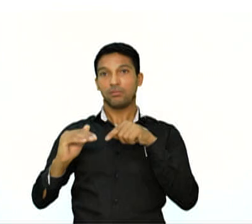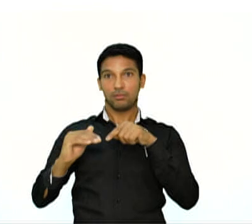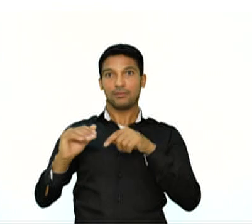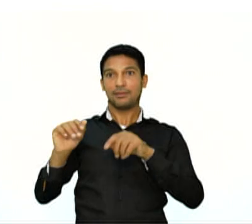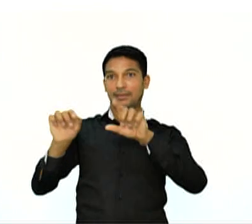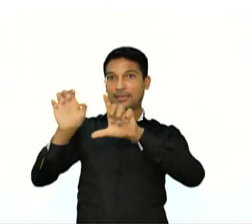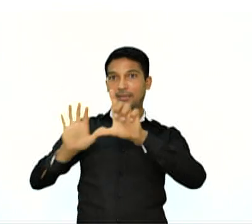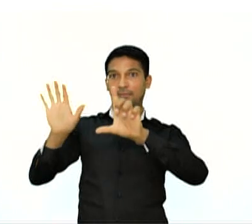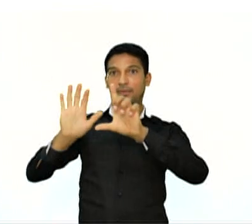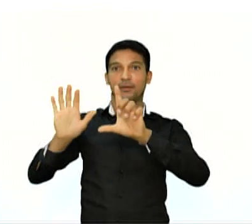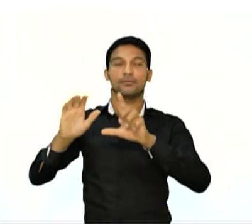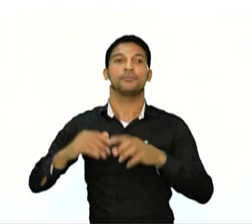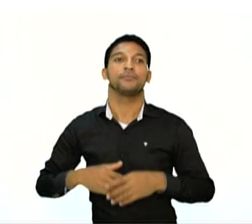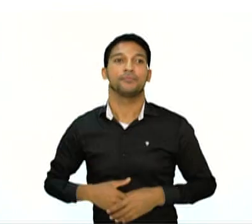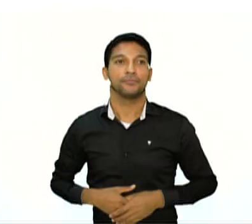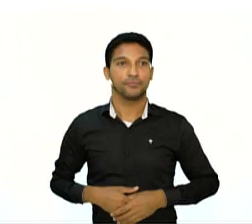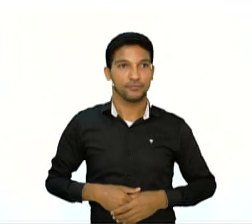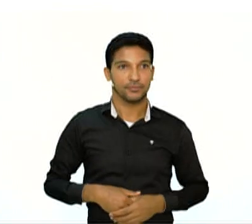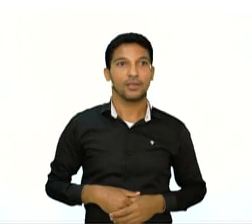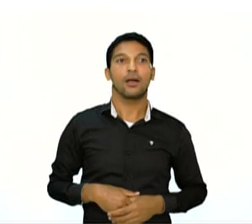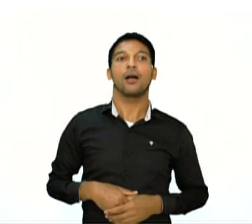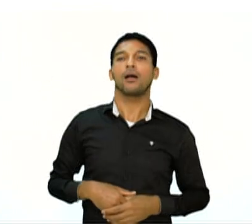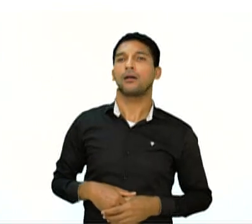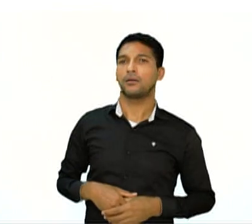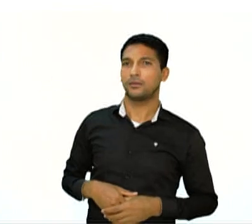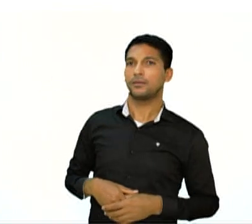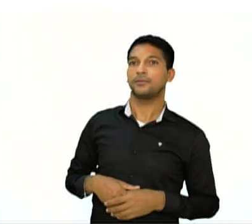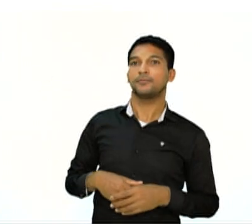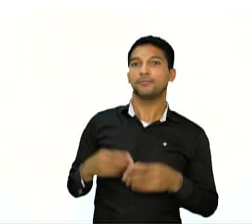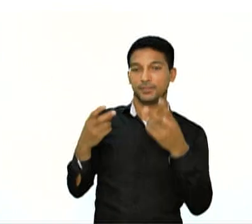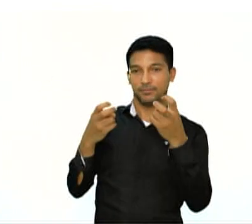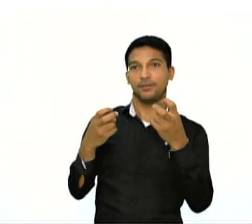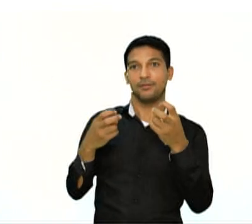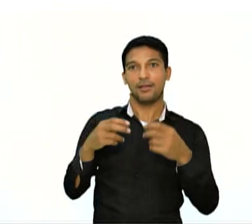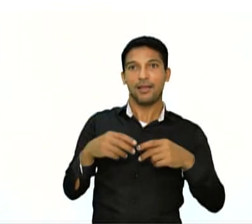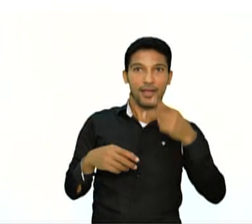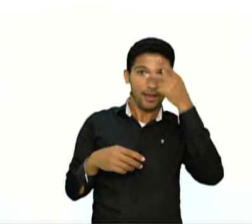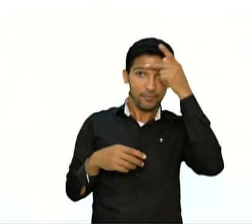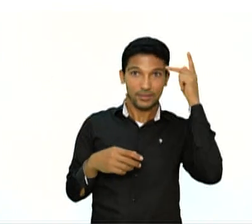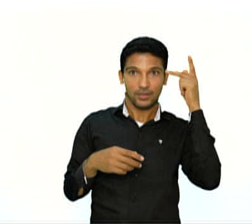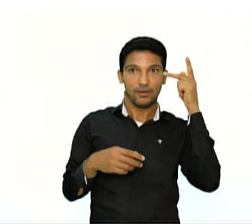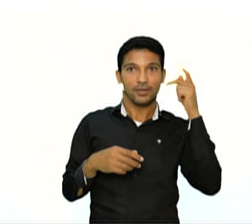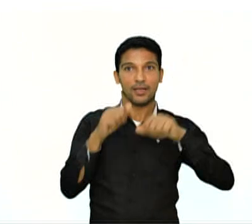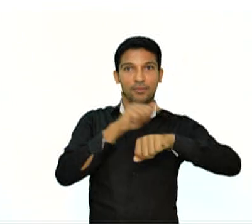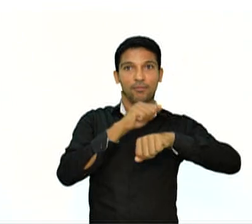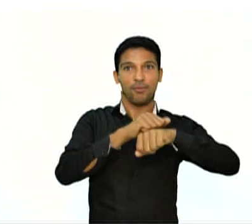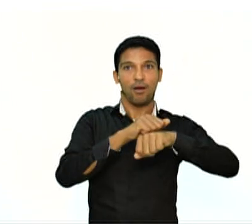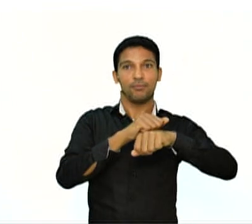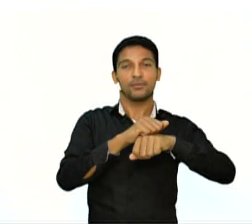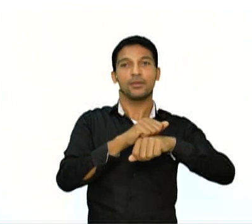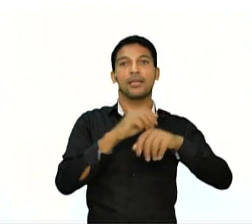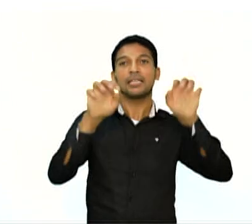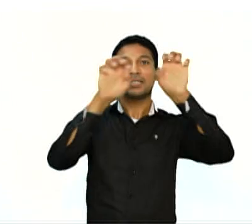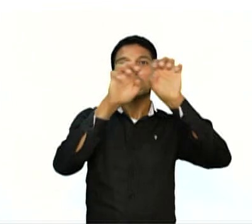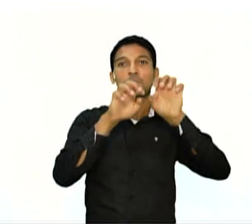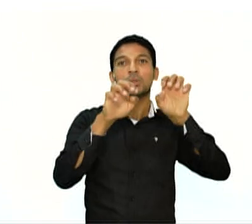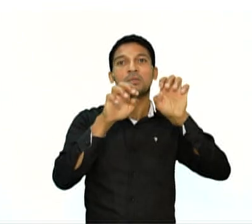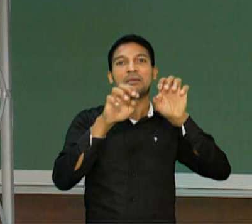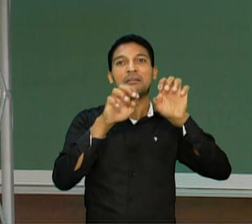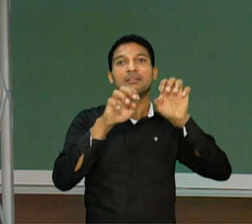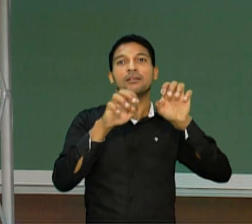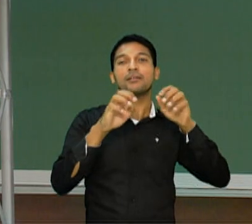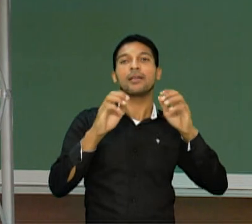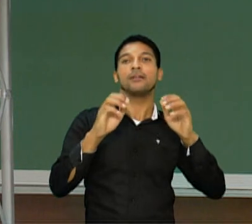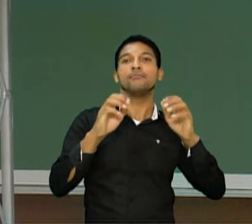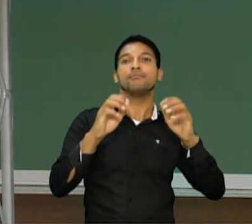falando, identifica-se que são pessoas com baixa estruturação escolar e dentro disso olham o cenário que se apresenta e com